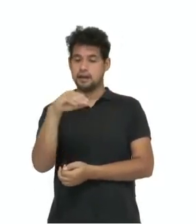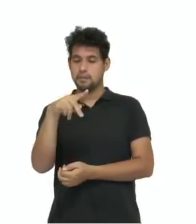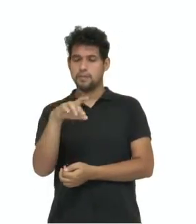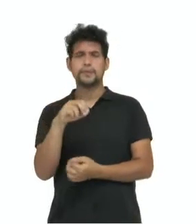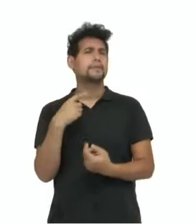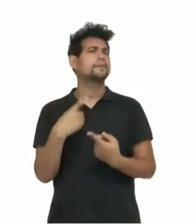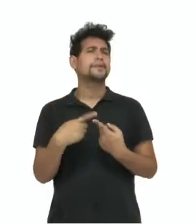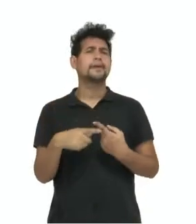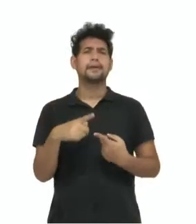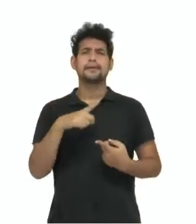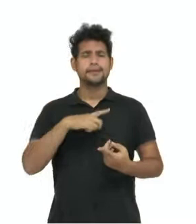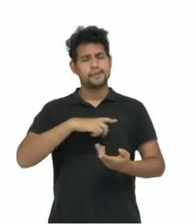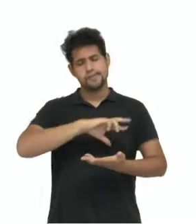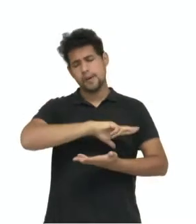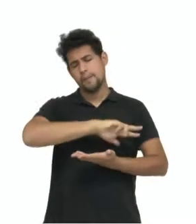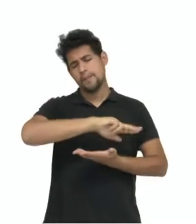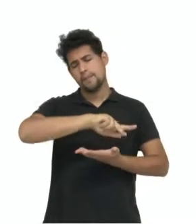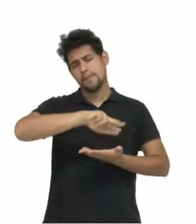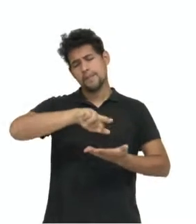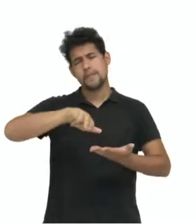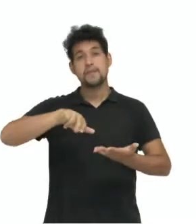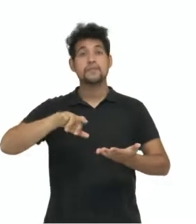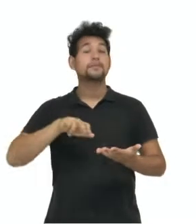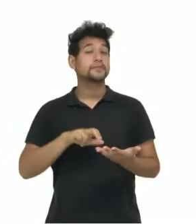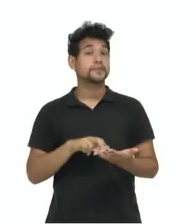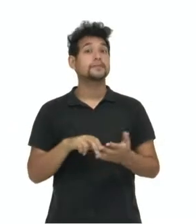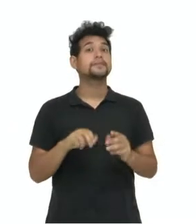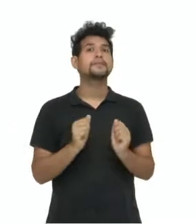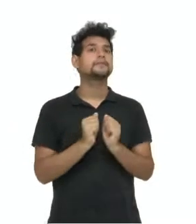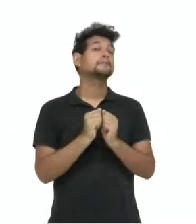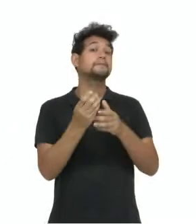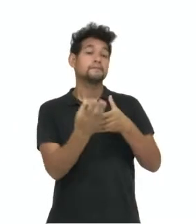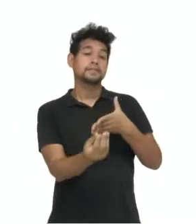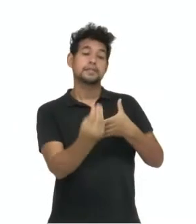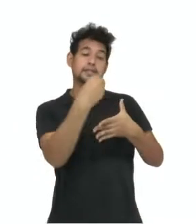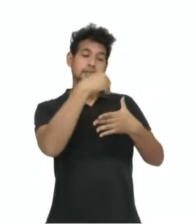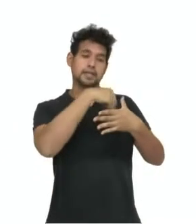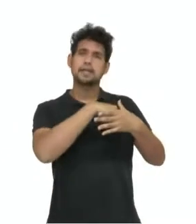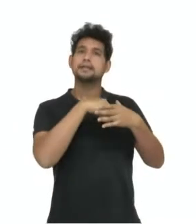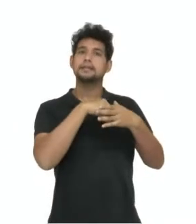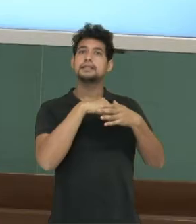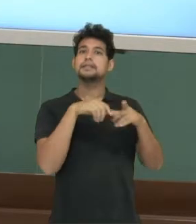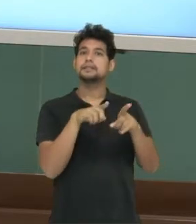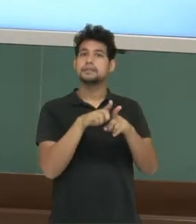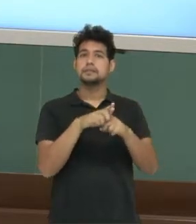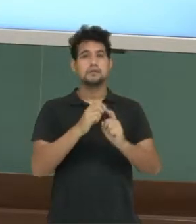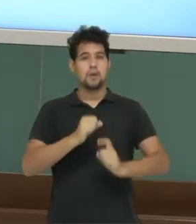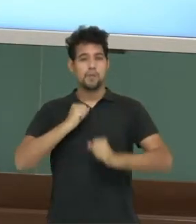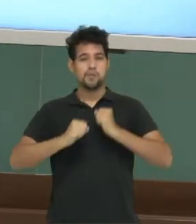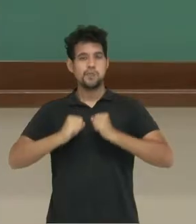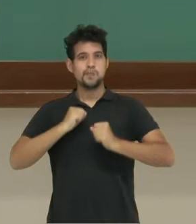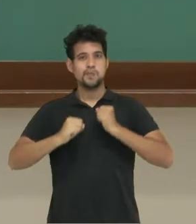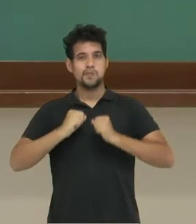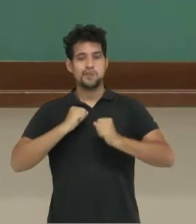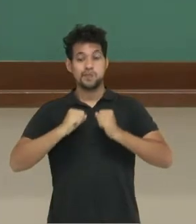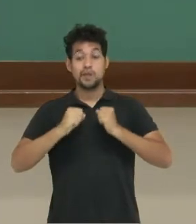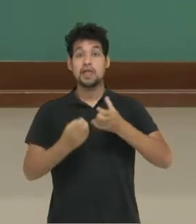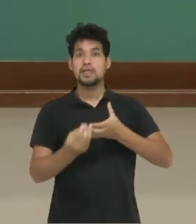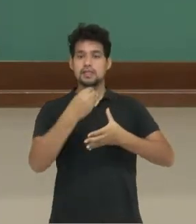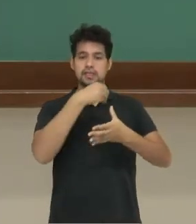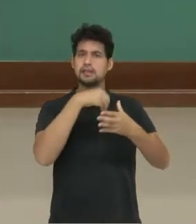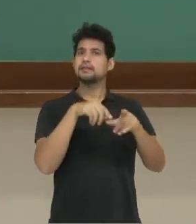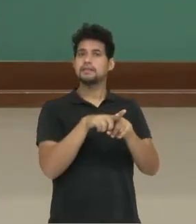são disputadas na área de campo interna à pista de corridas. Vocês lembram de como